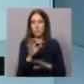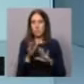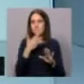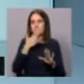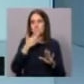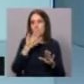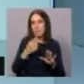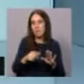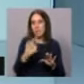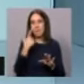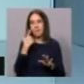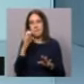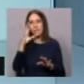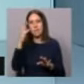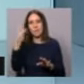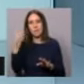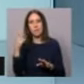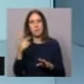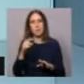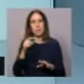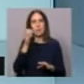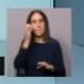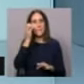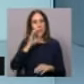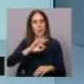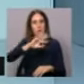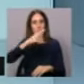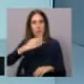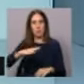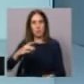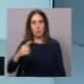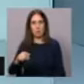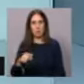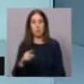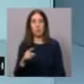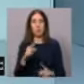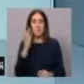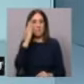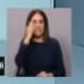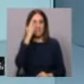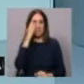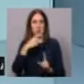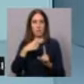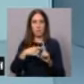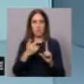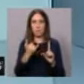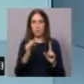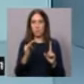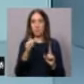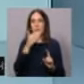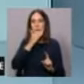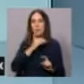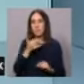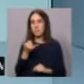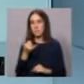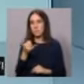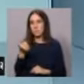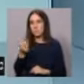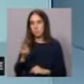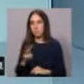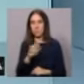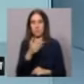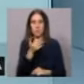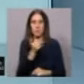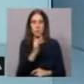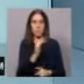também poderá superar pontualmente forte nas terras altas. Temperaturas máximas previstas de 24 graus para Évora, 25 para Beja, 24 também